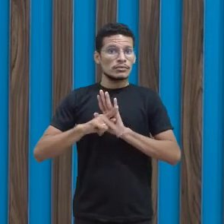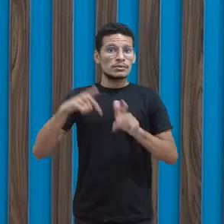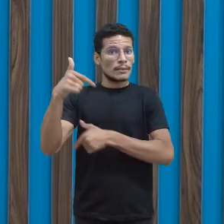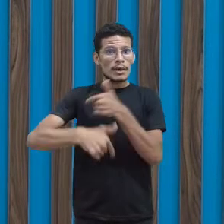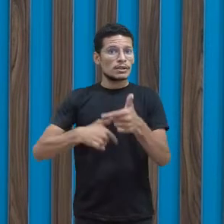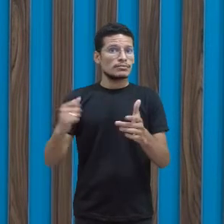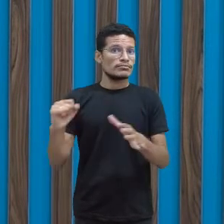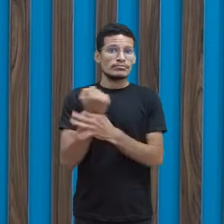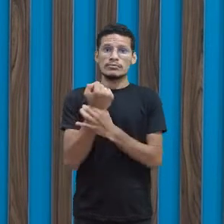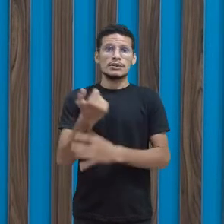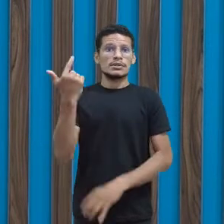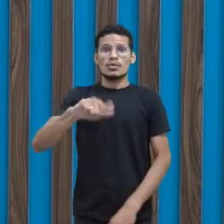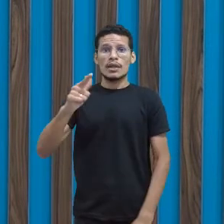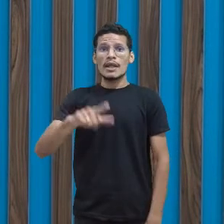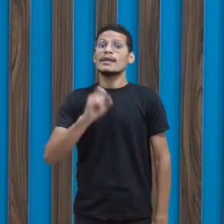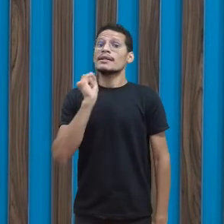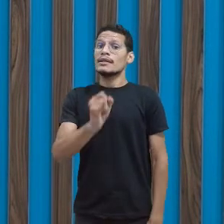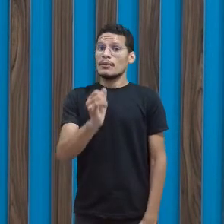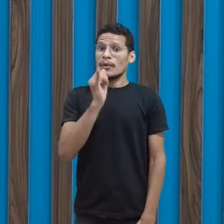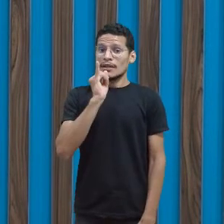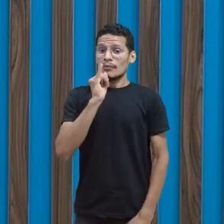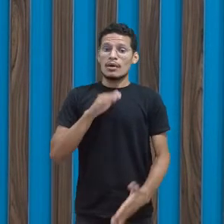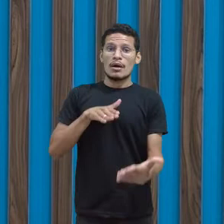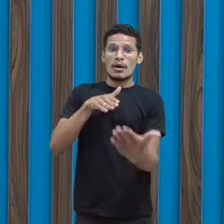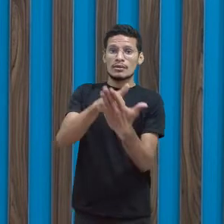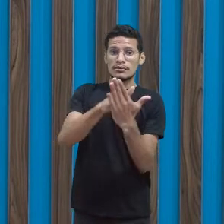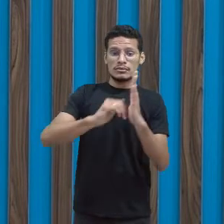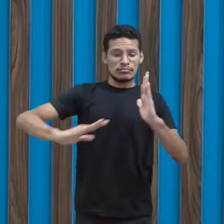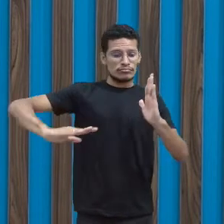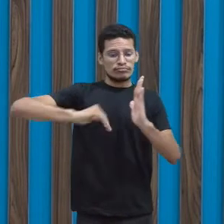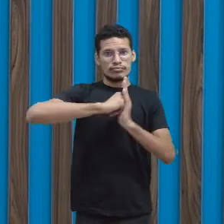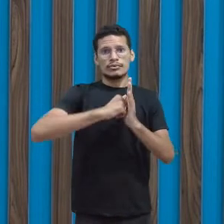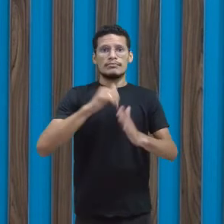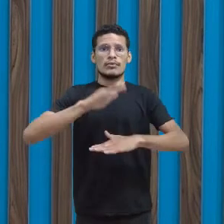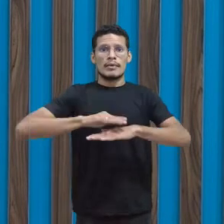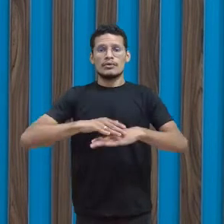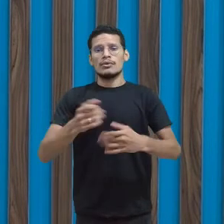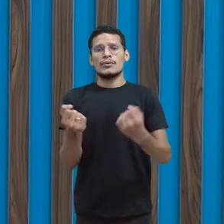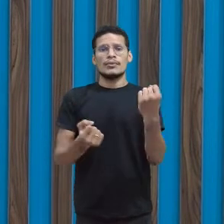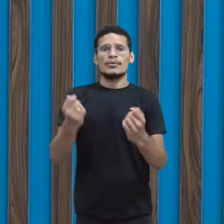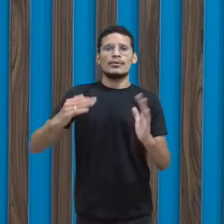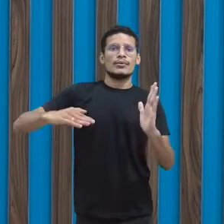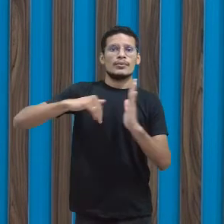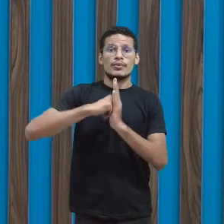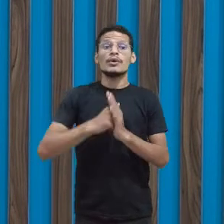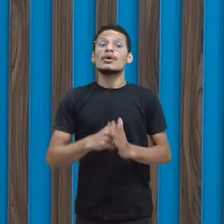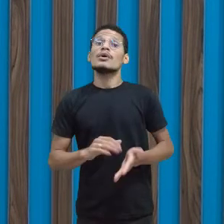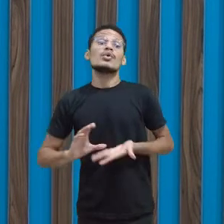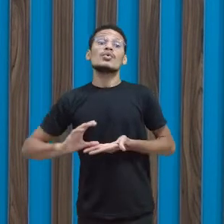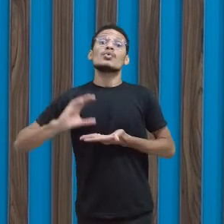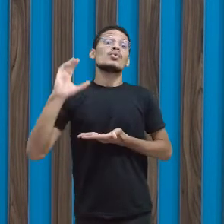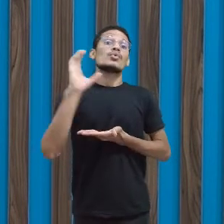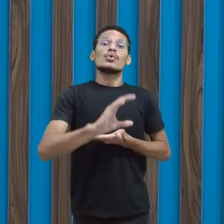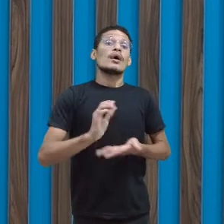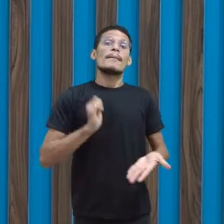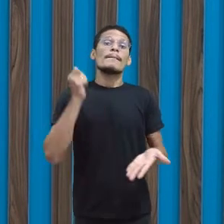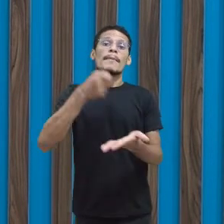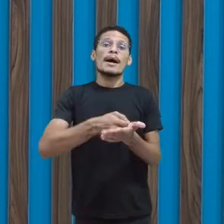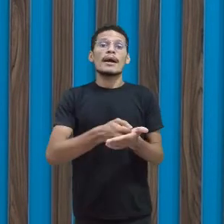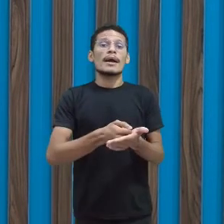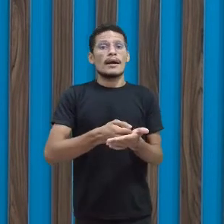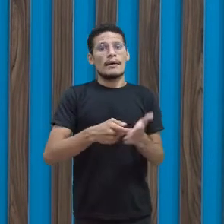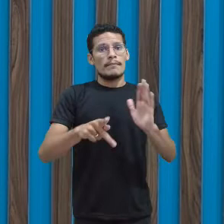ali garantidos. Se ele sofrer um acidente lá enquanto está dirigindo, né, quem vai ter que custear, né,